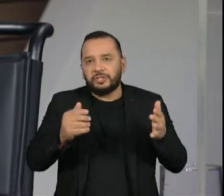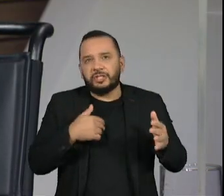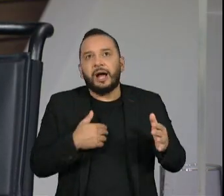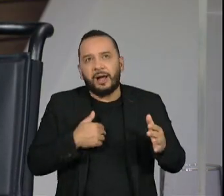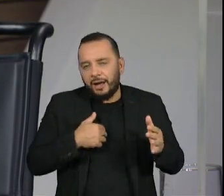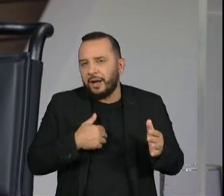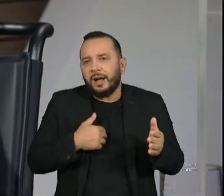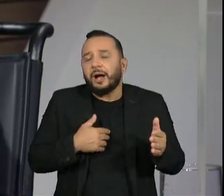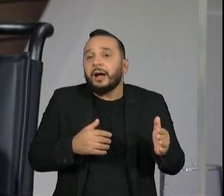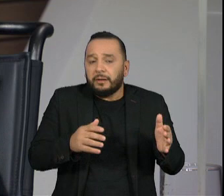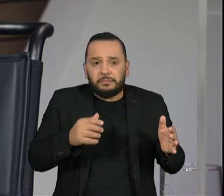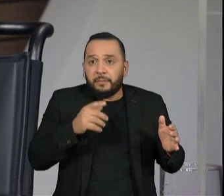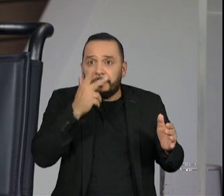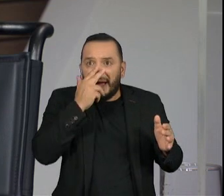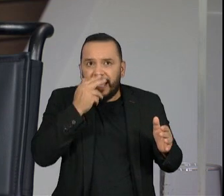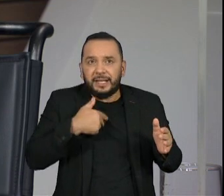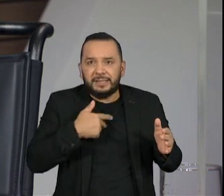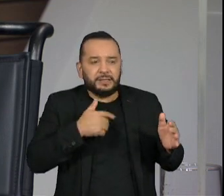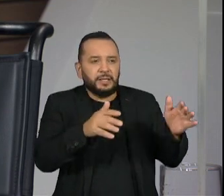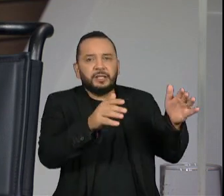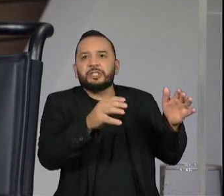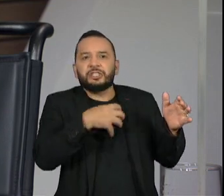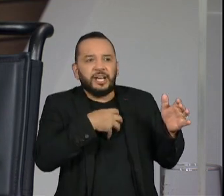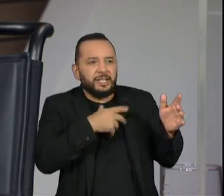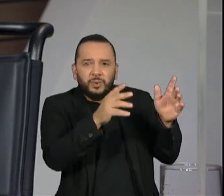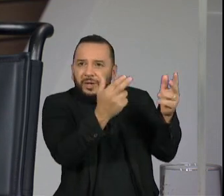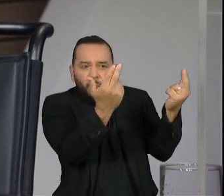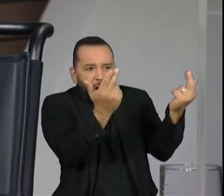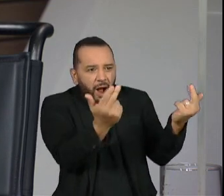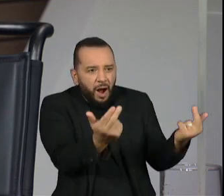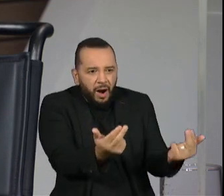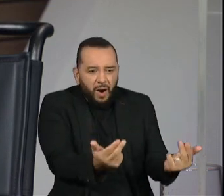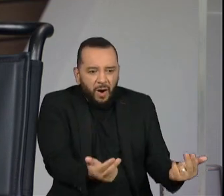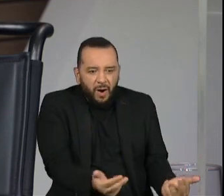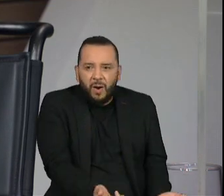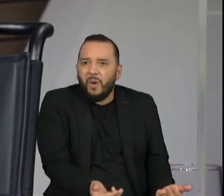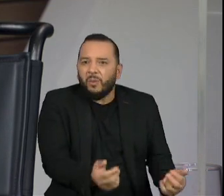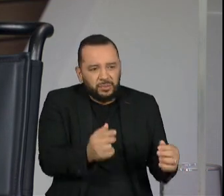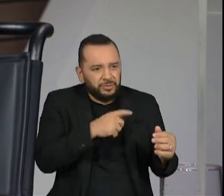preencher aquela roupa, ela vai ter sempre o mesmo formato. E Hegel faz